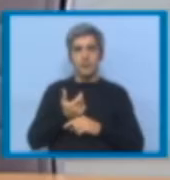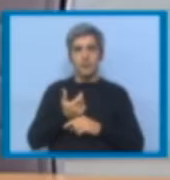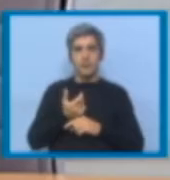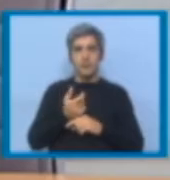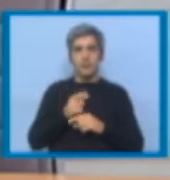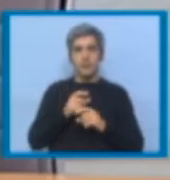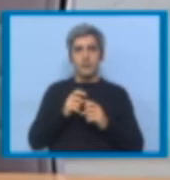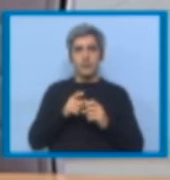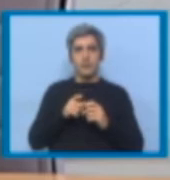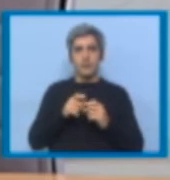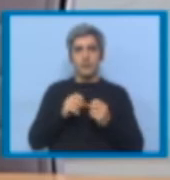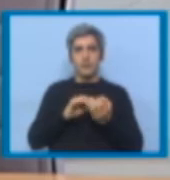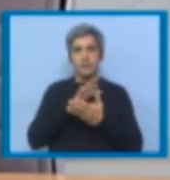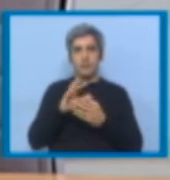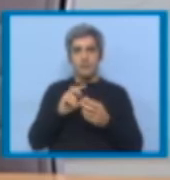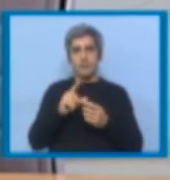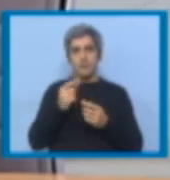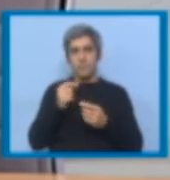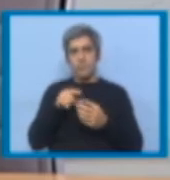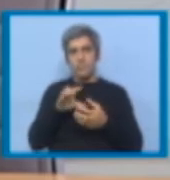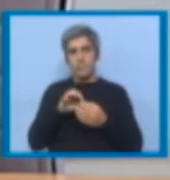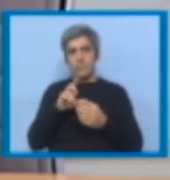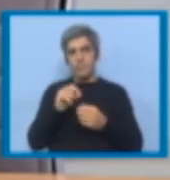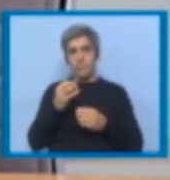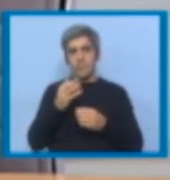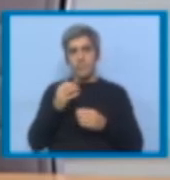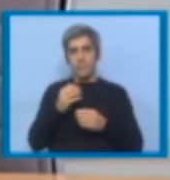a polémica à volta dos fundos também